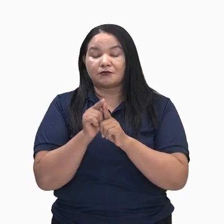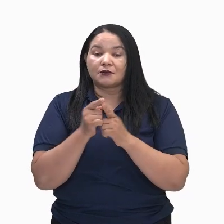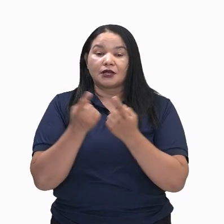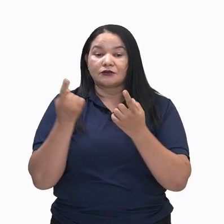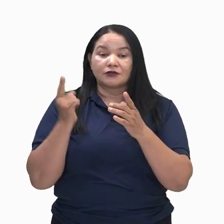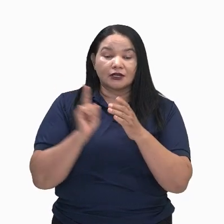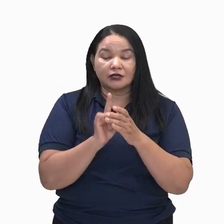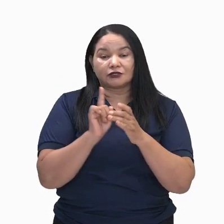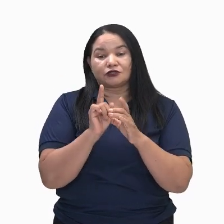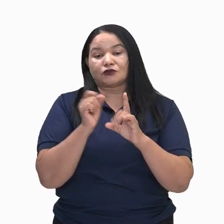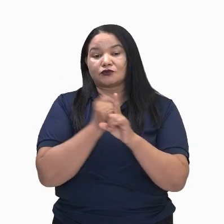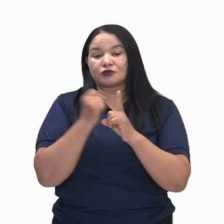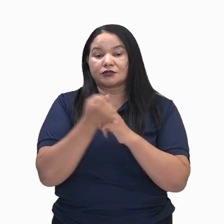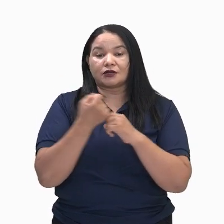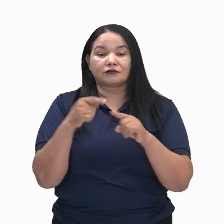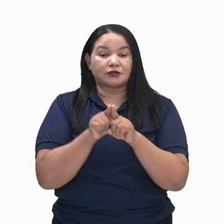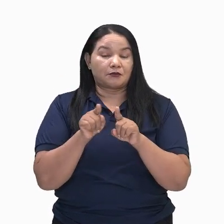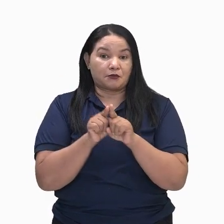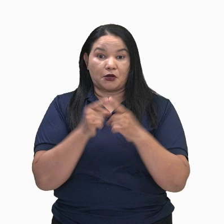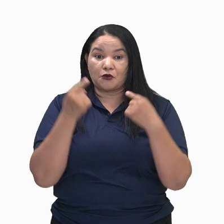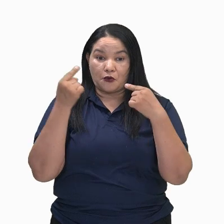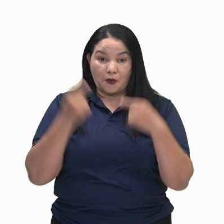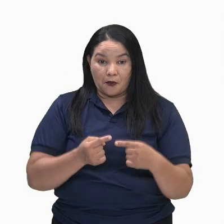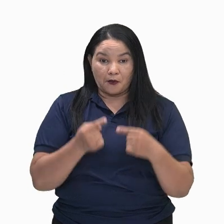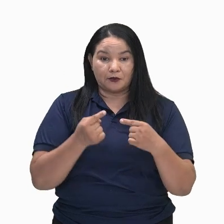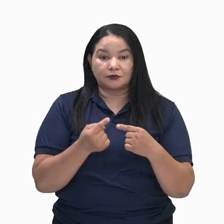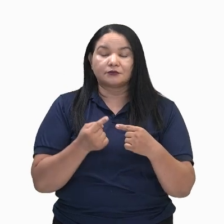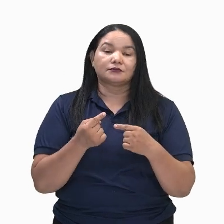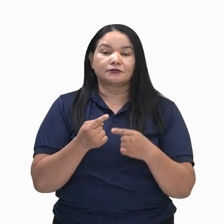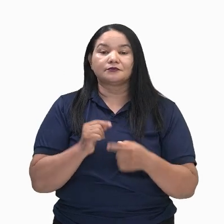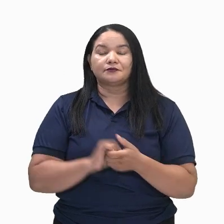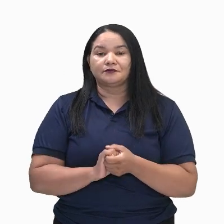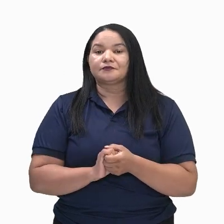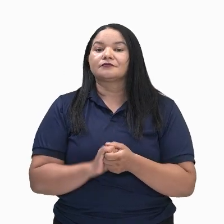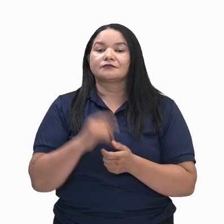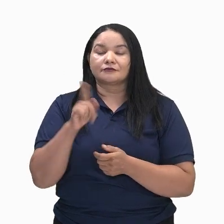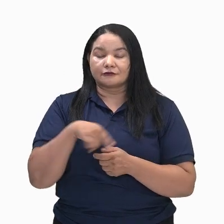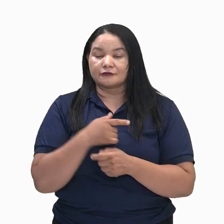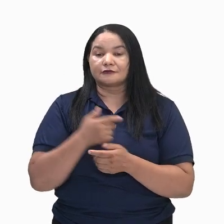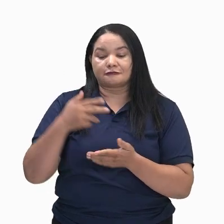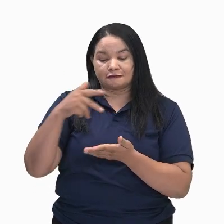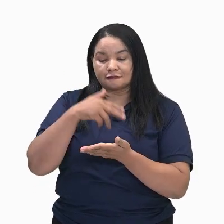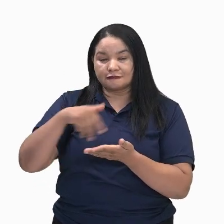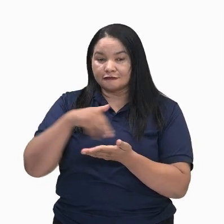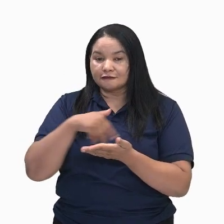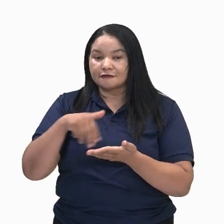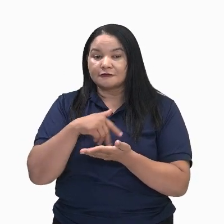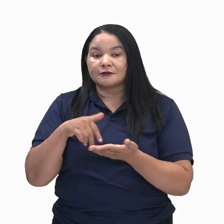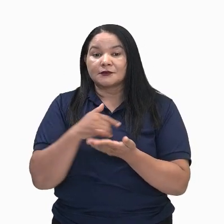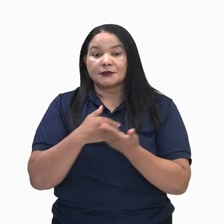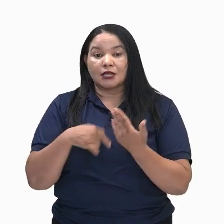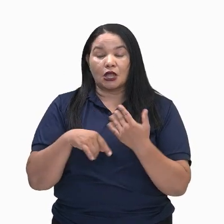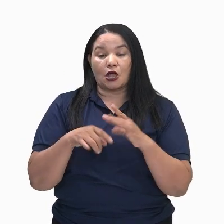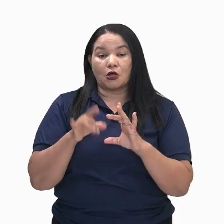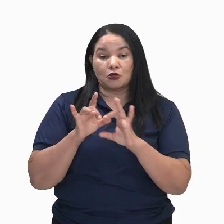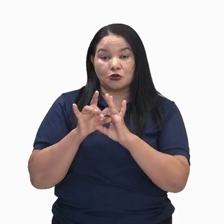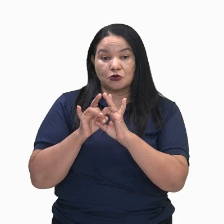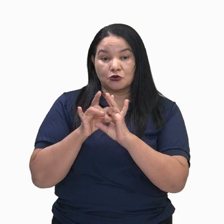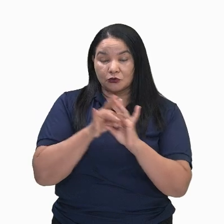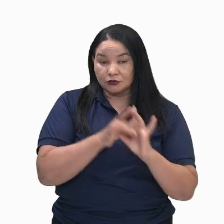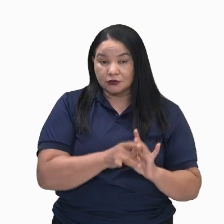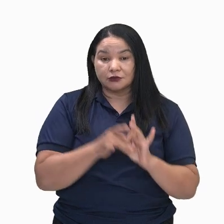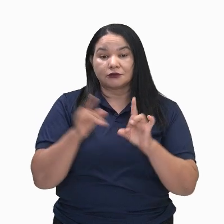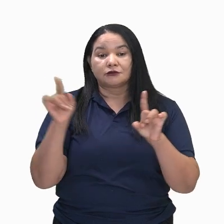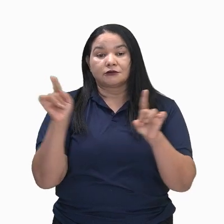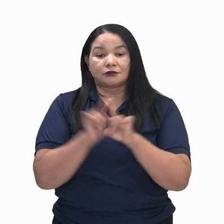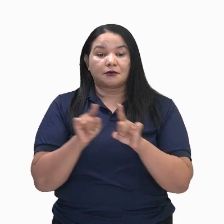e competitivamente como desporto. Então a dança já está presente aí nesses vários contextos e até mesmo no